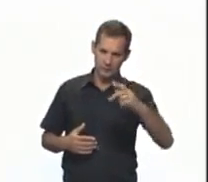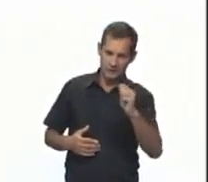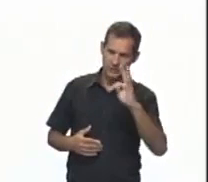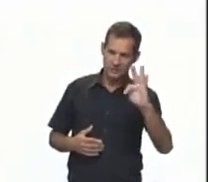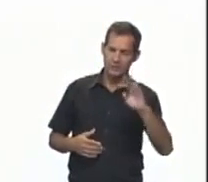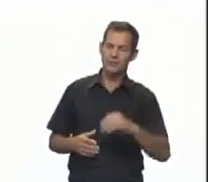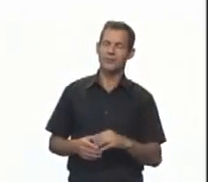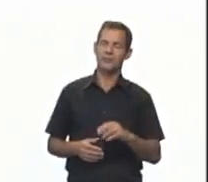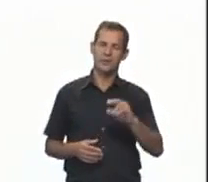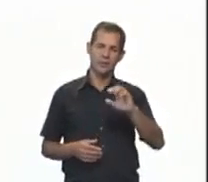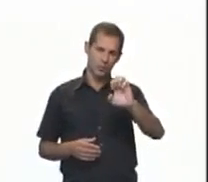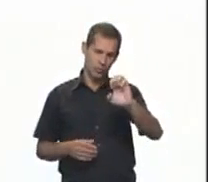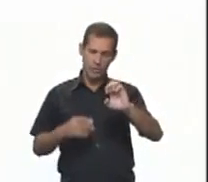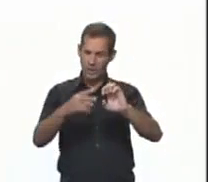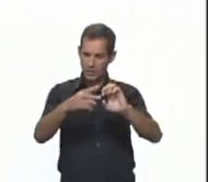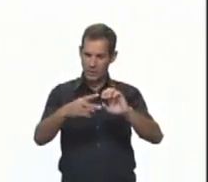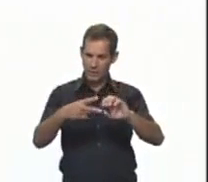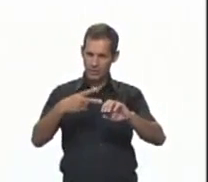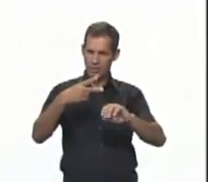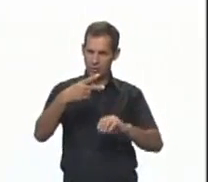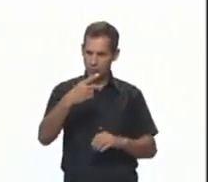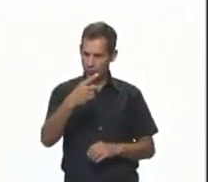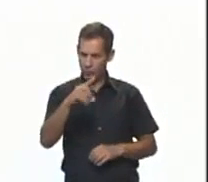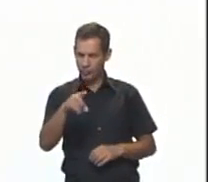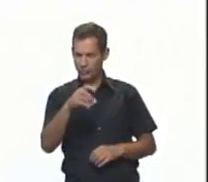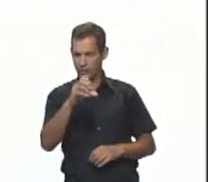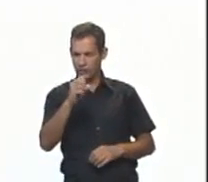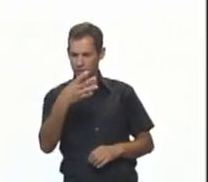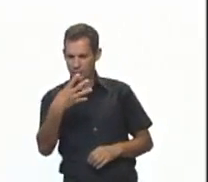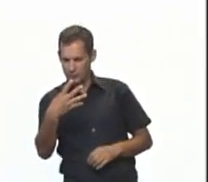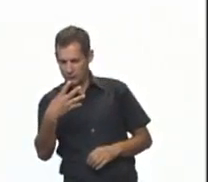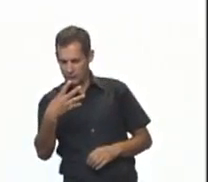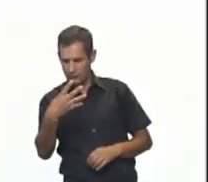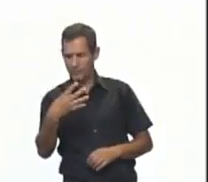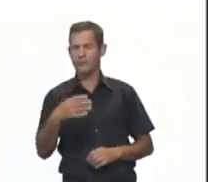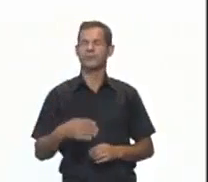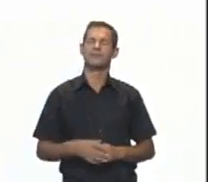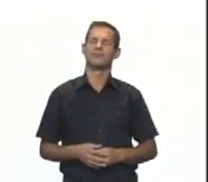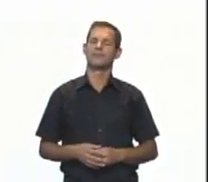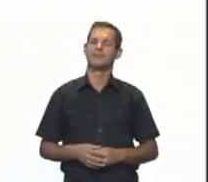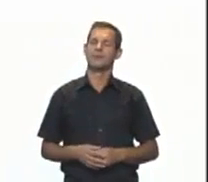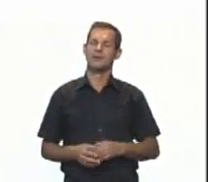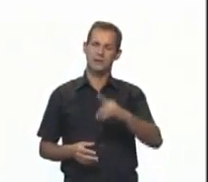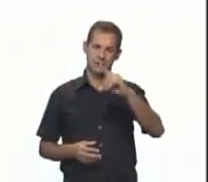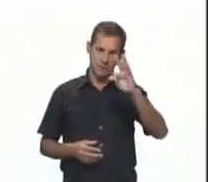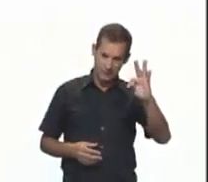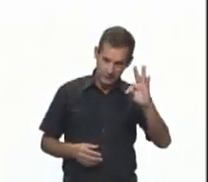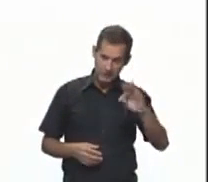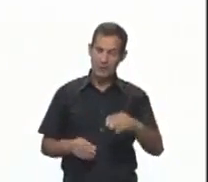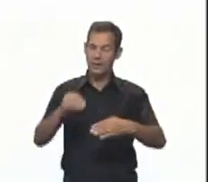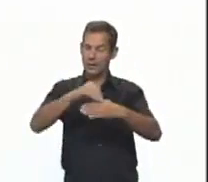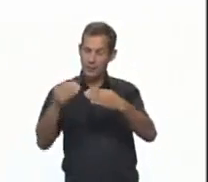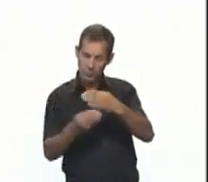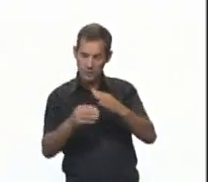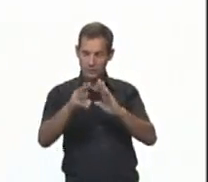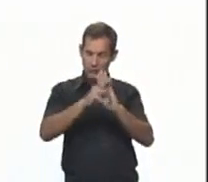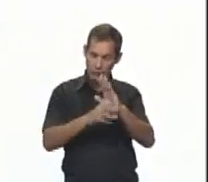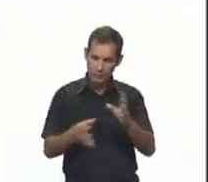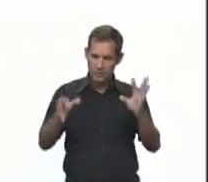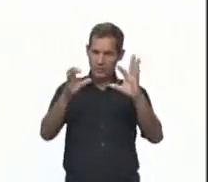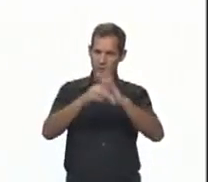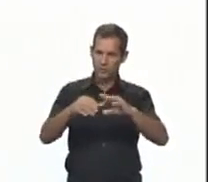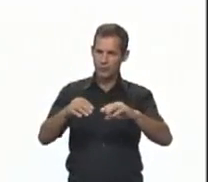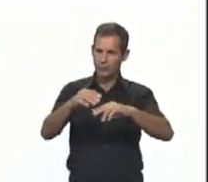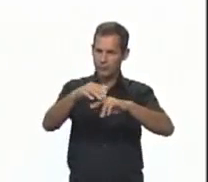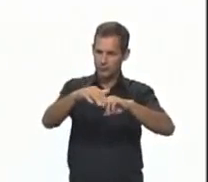É o e elevado a 1,04 dt. Aplicando o método da integração